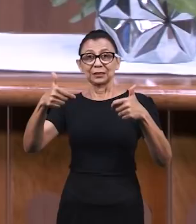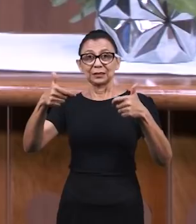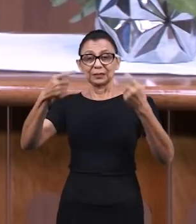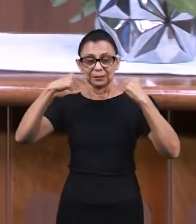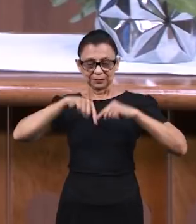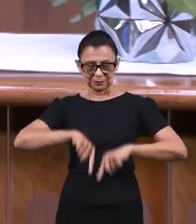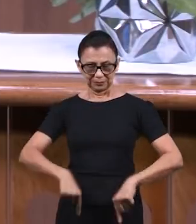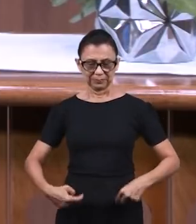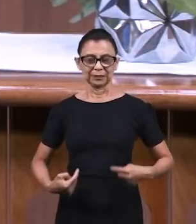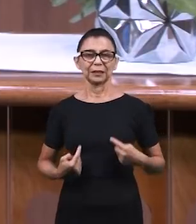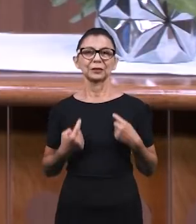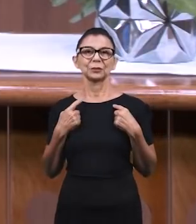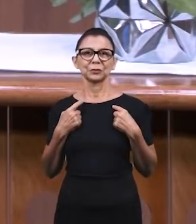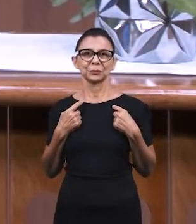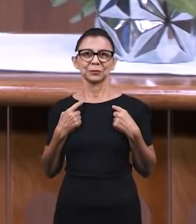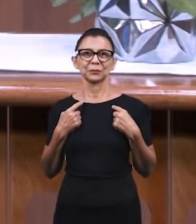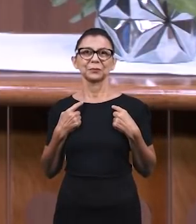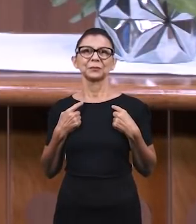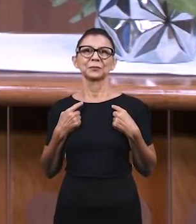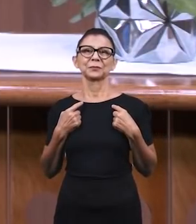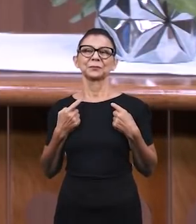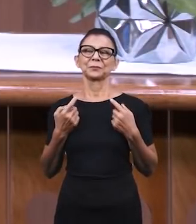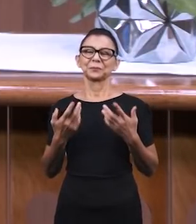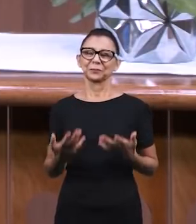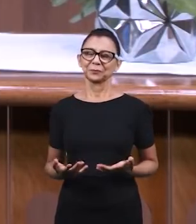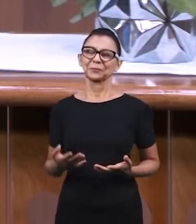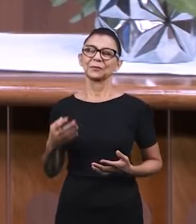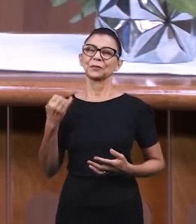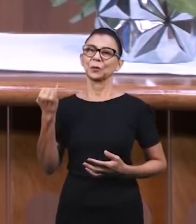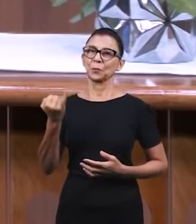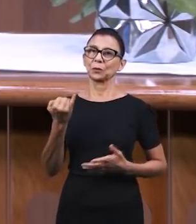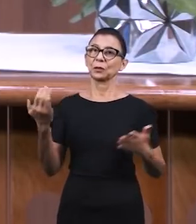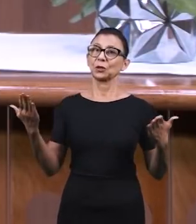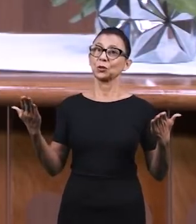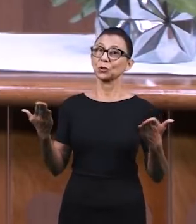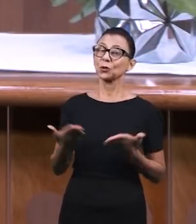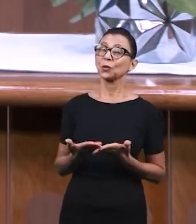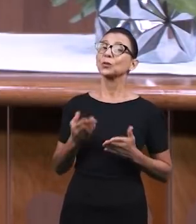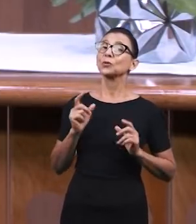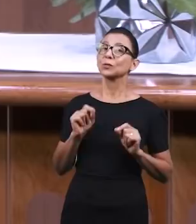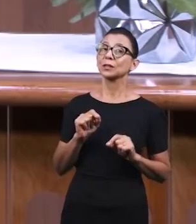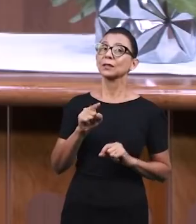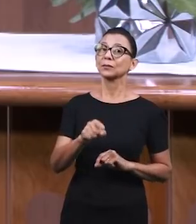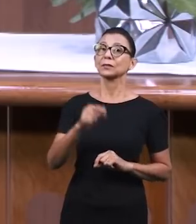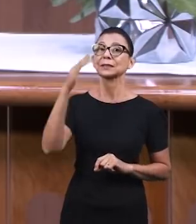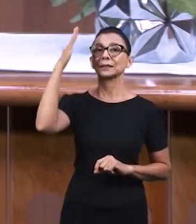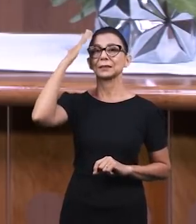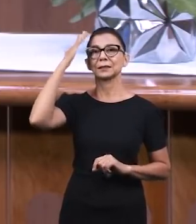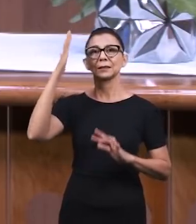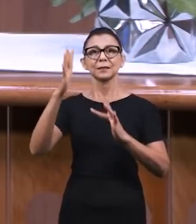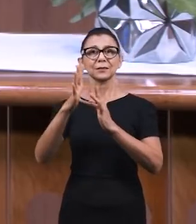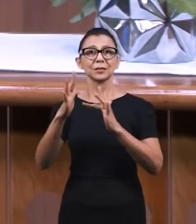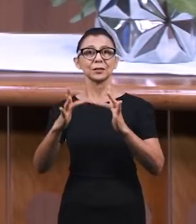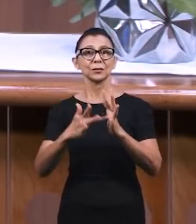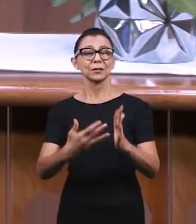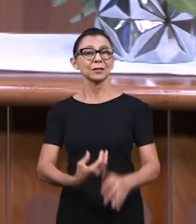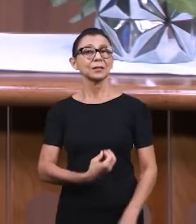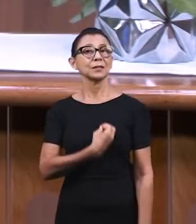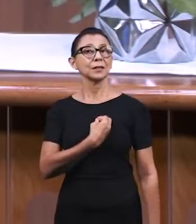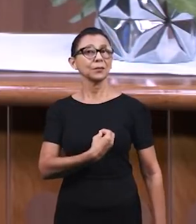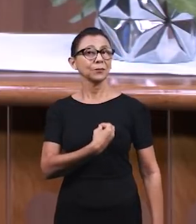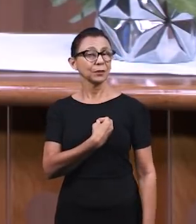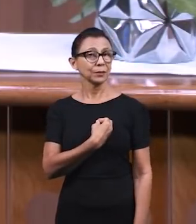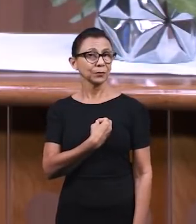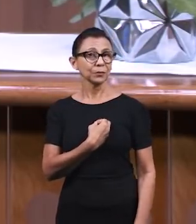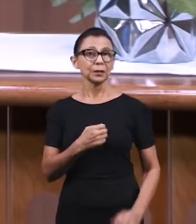entender essa palavra, Jesus está vivo, e ele se revela hoje da mesma forma que